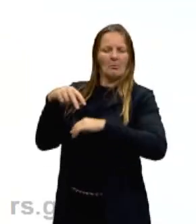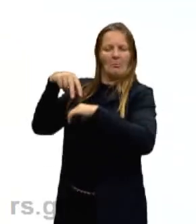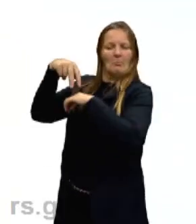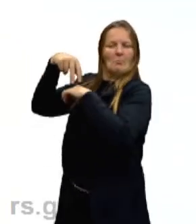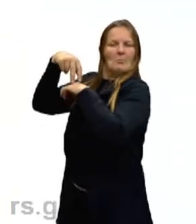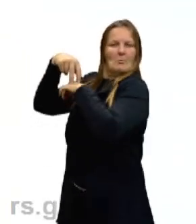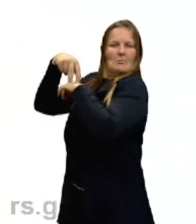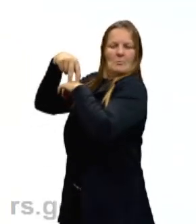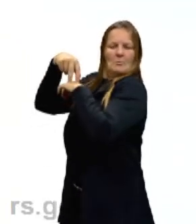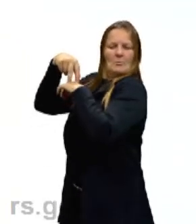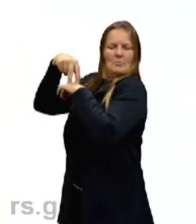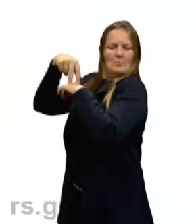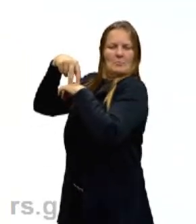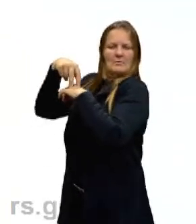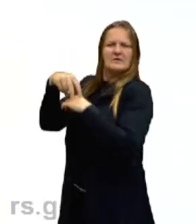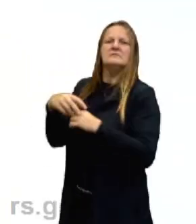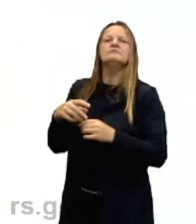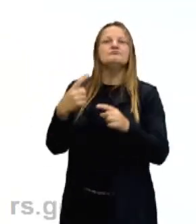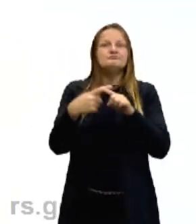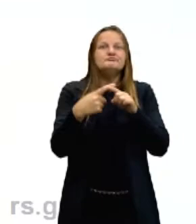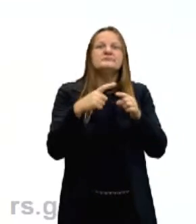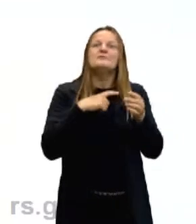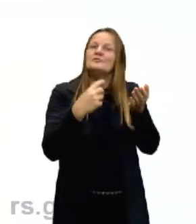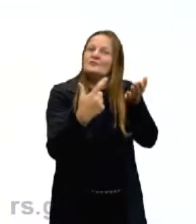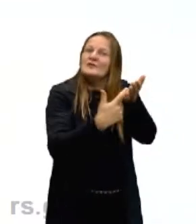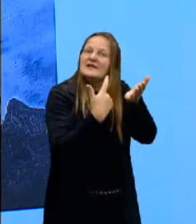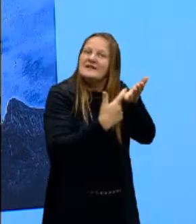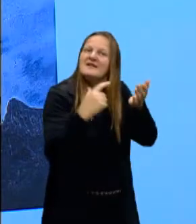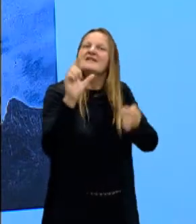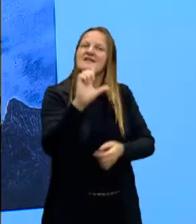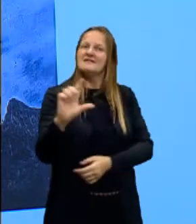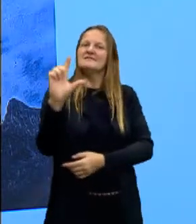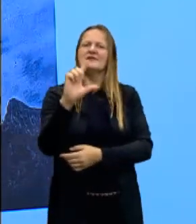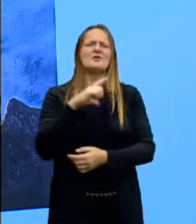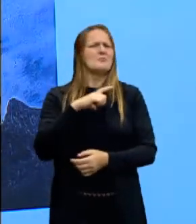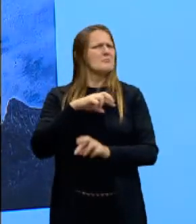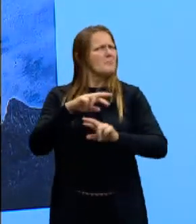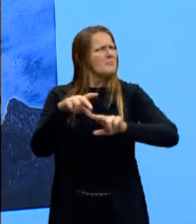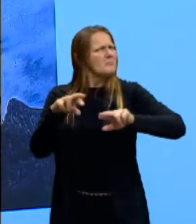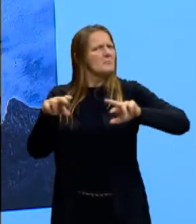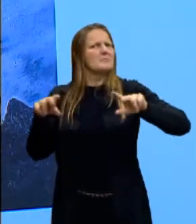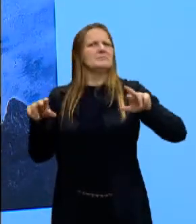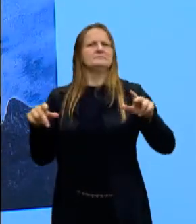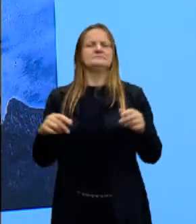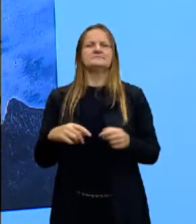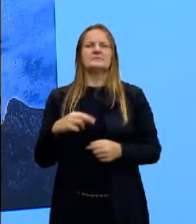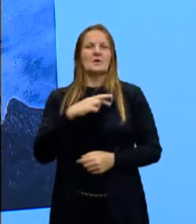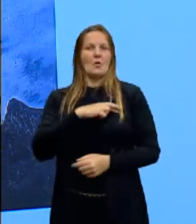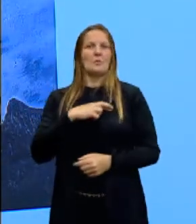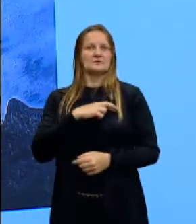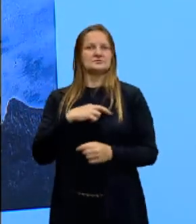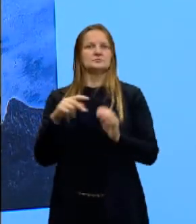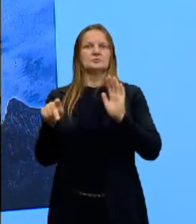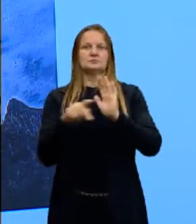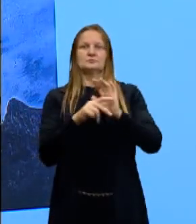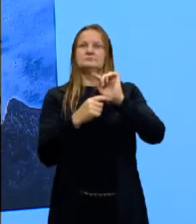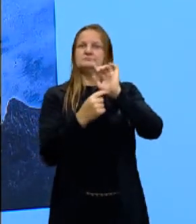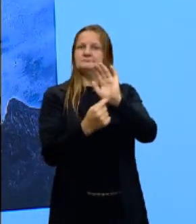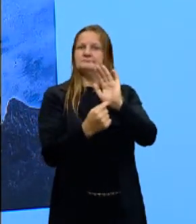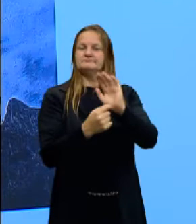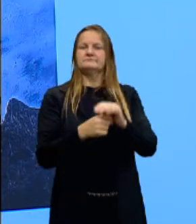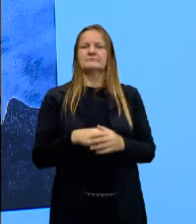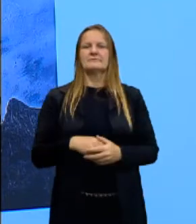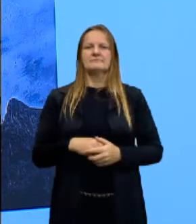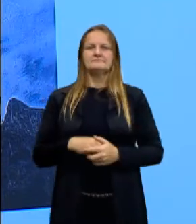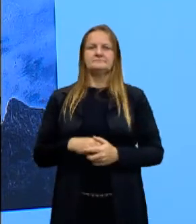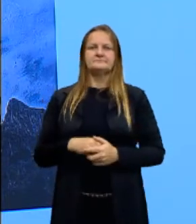aí muito nos manuais de literatura né uma obra que vocês vão ver aí falar de romantismo vocês vão ver o Peregrino sobre o